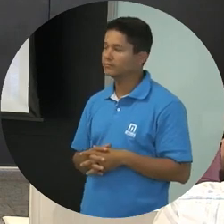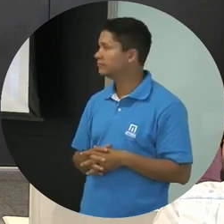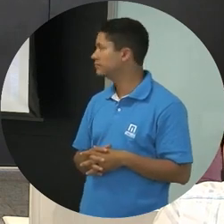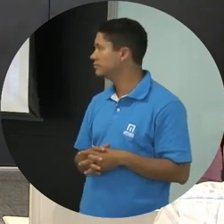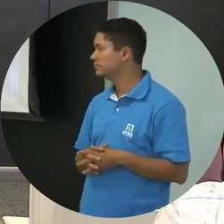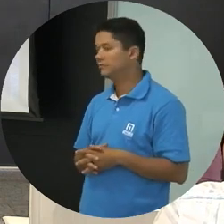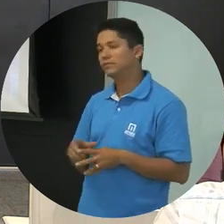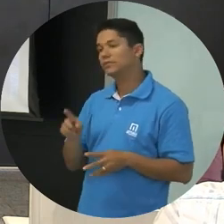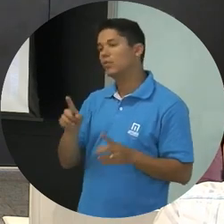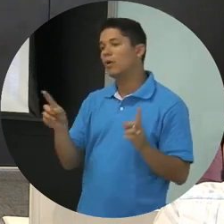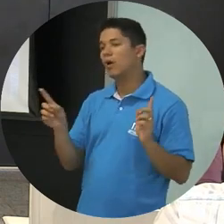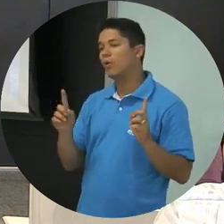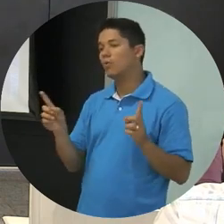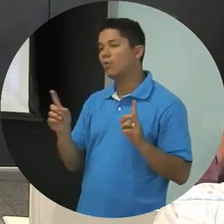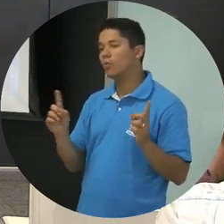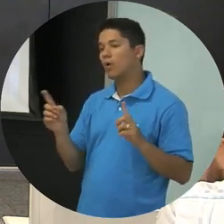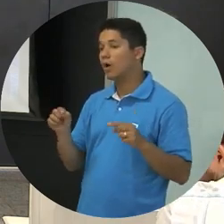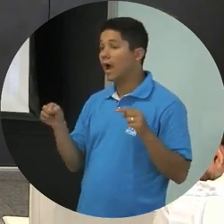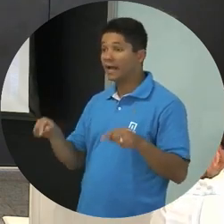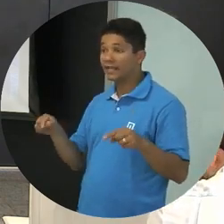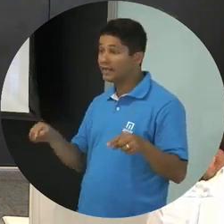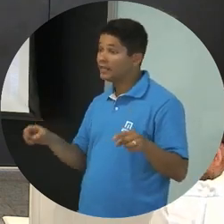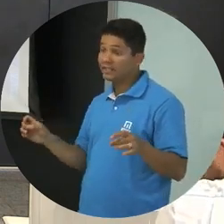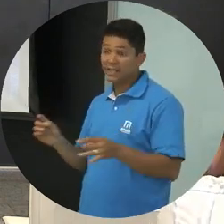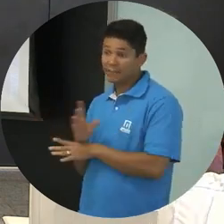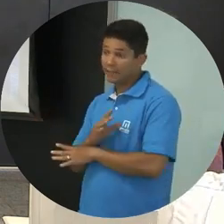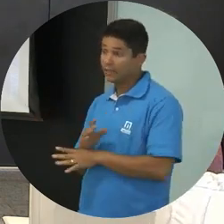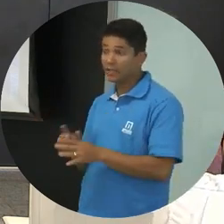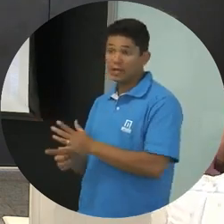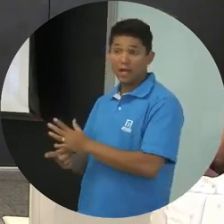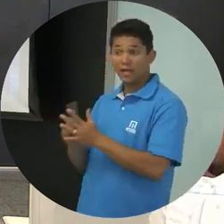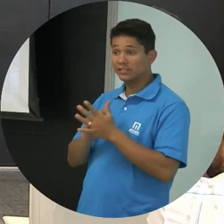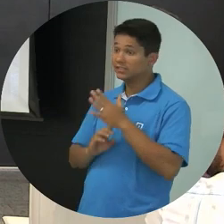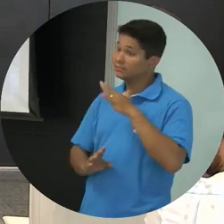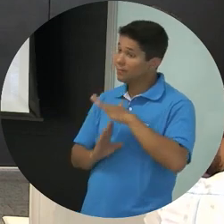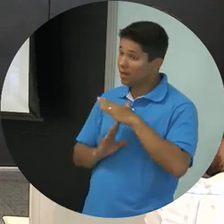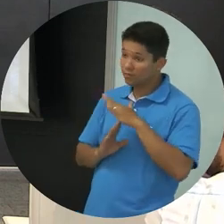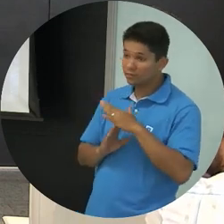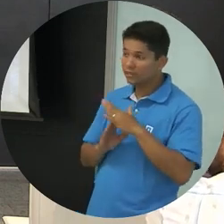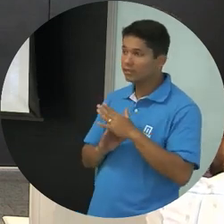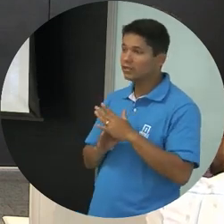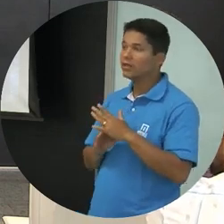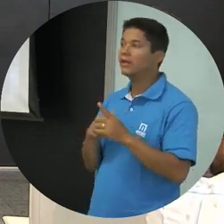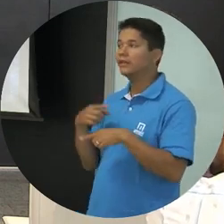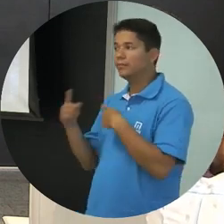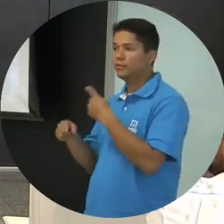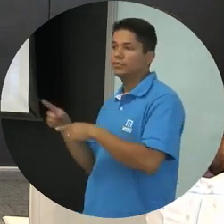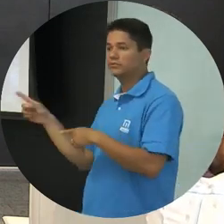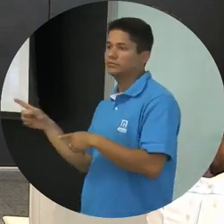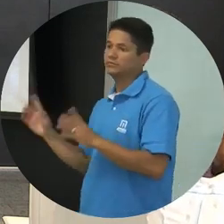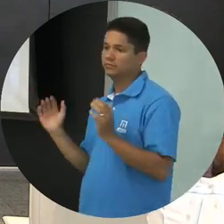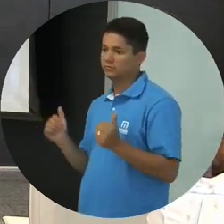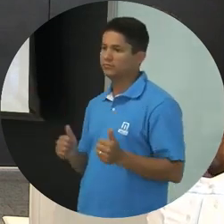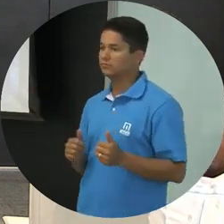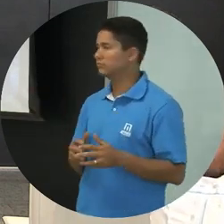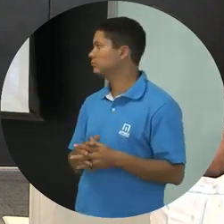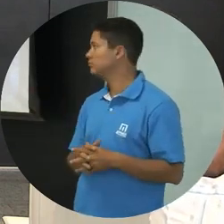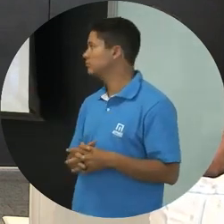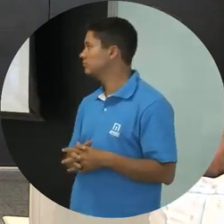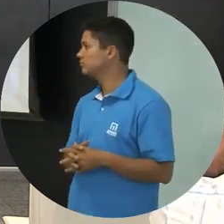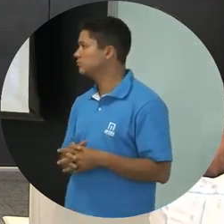Porque qualquer coisa a gente termina a rodada e já antecipa a pausa para a gente não ficar muito tempo alongado aqui.